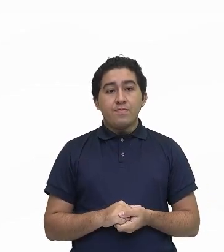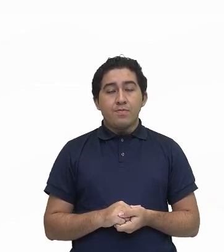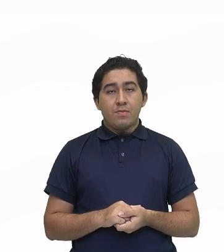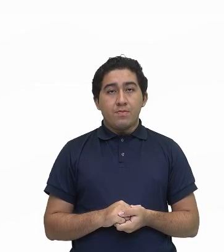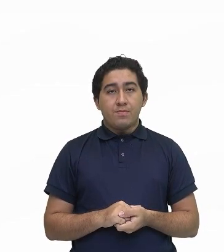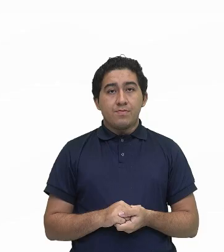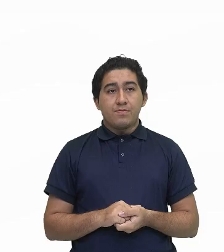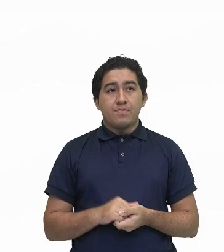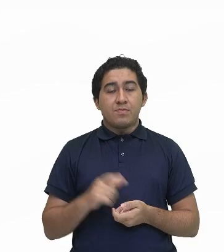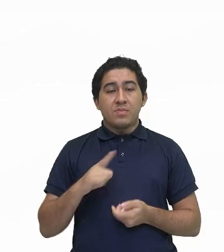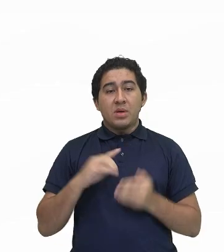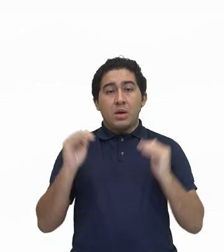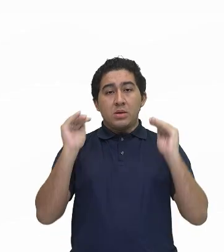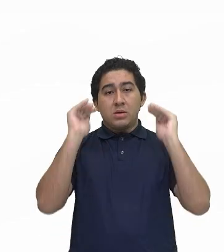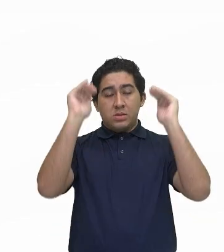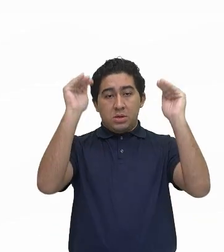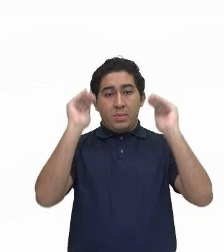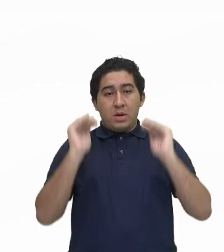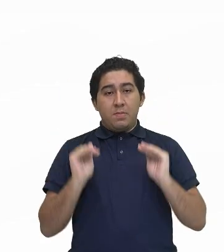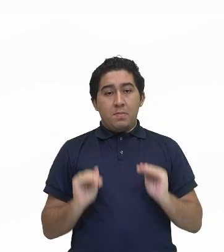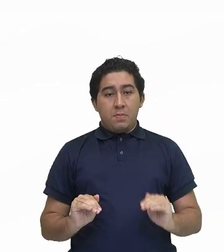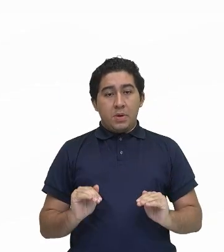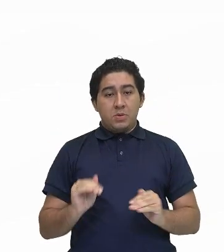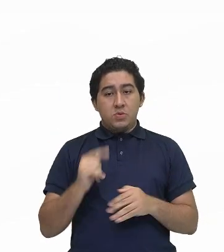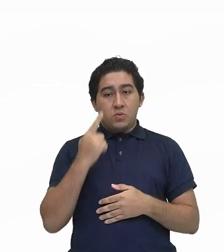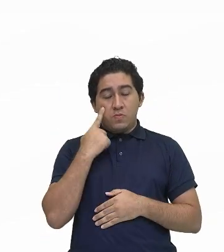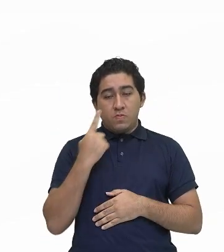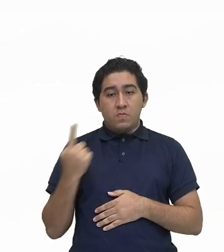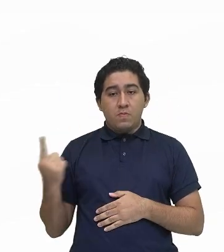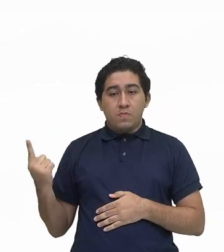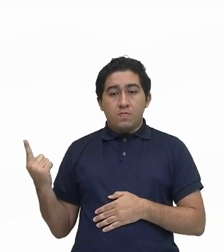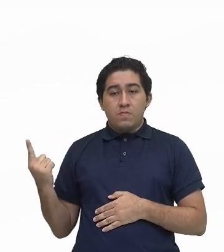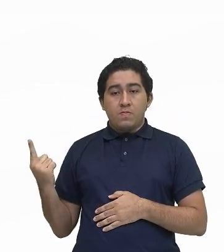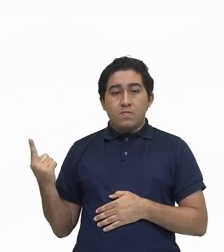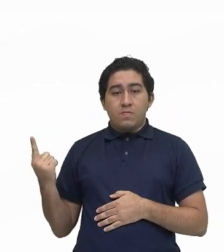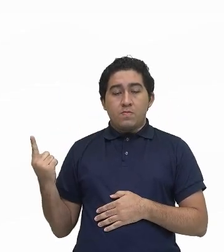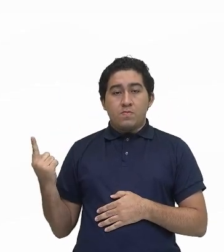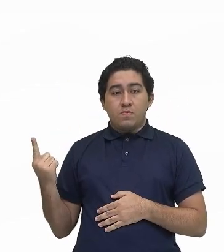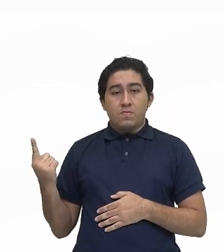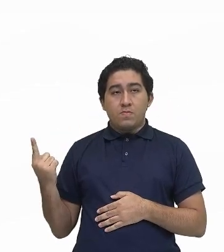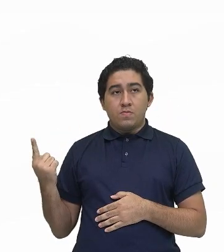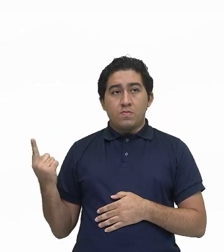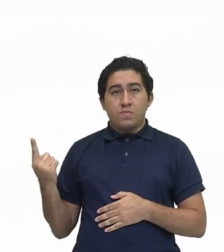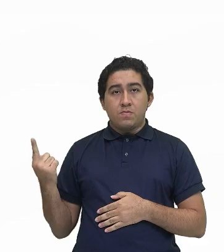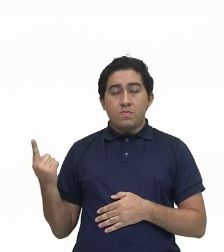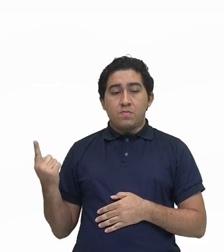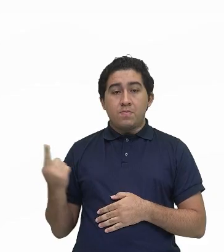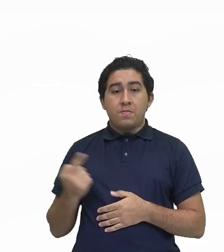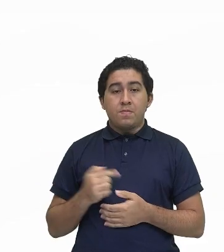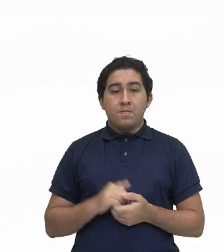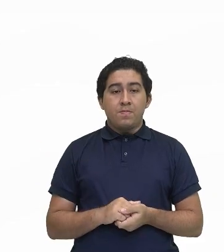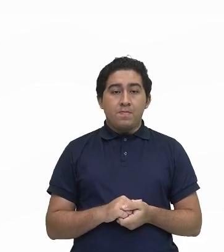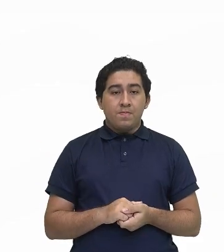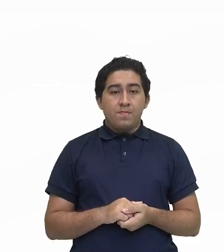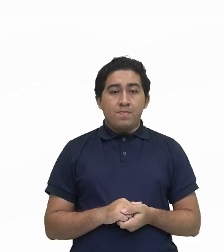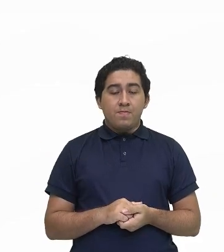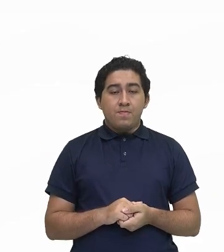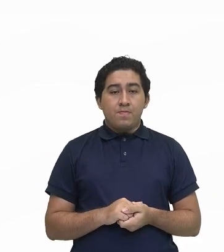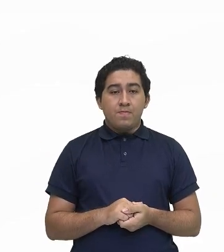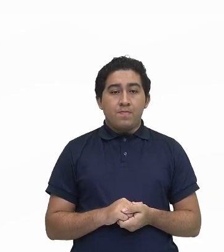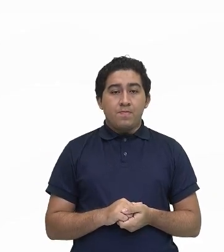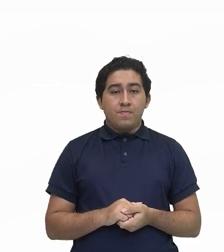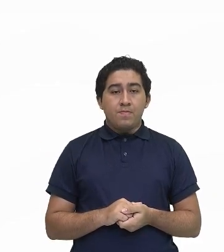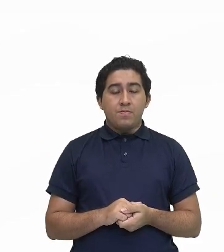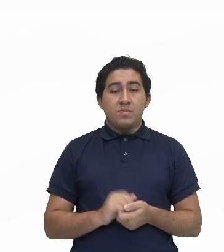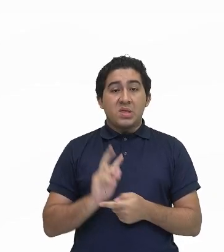a gigante vermelha, a supergigante vermelha. Você percebe aí que a expansão com a queima